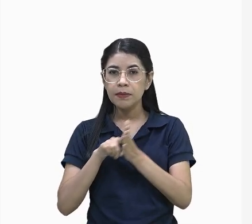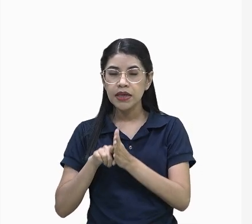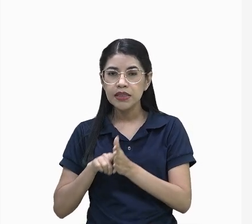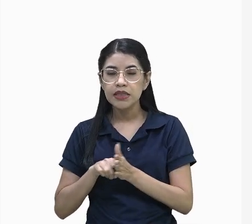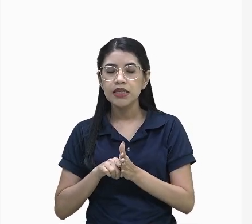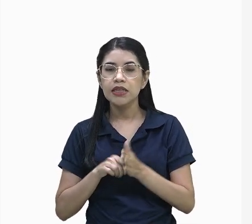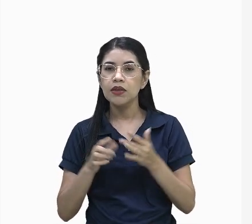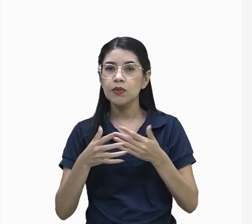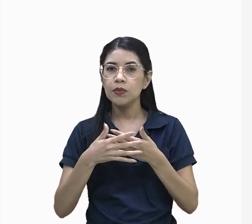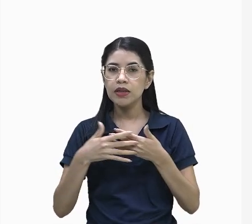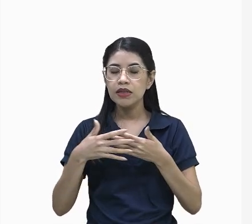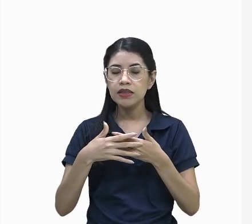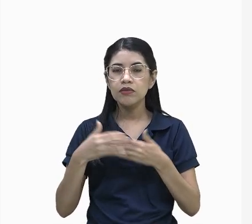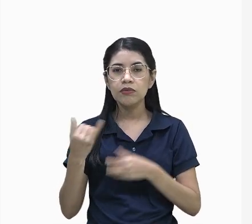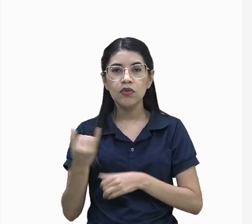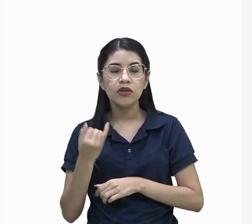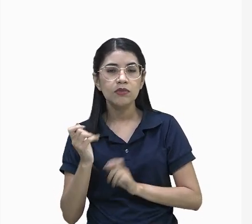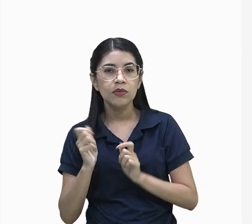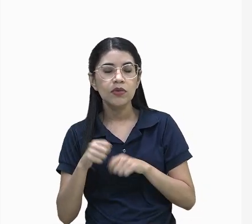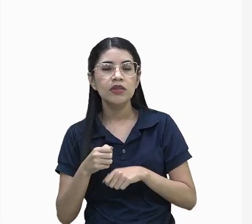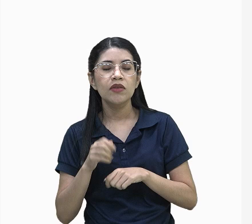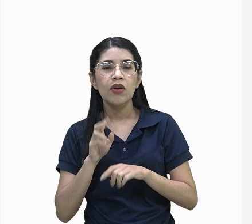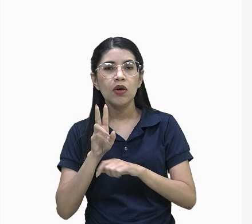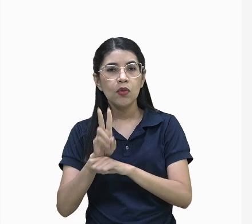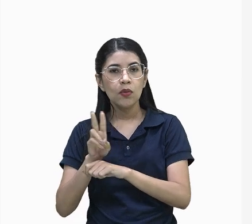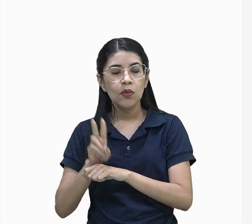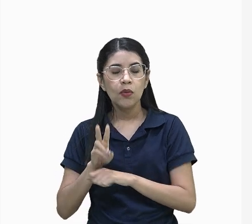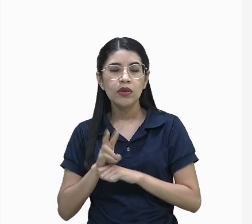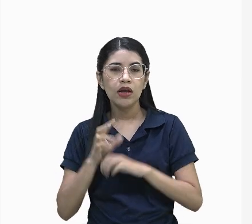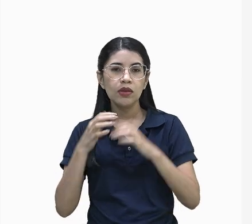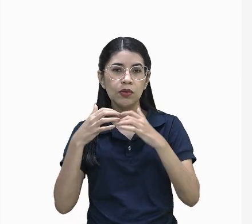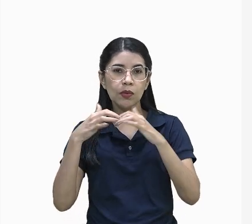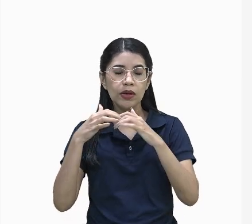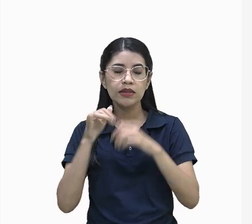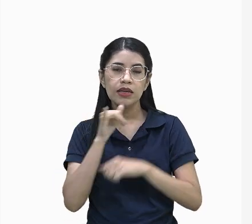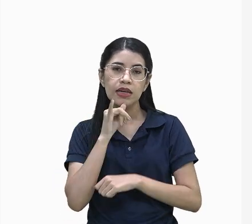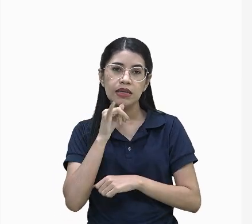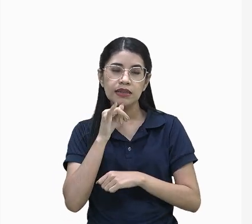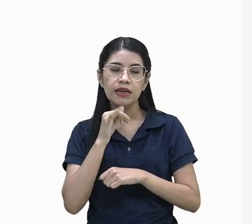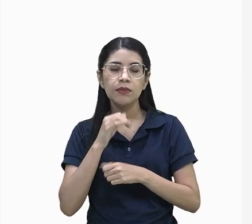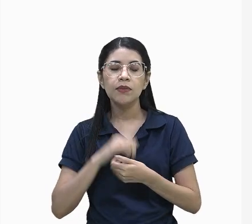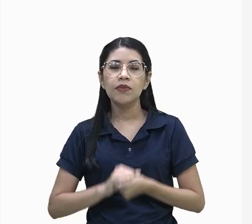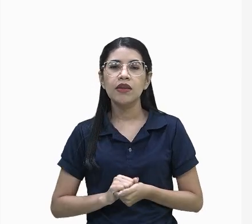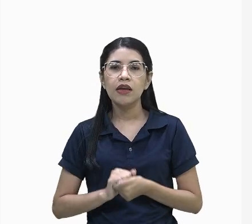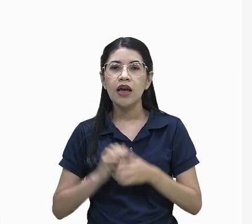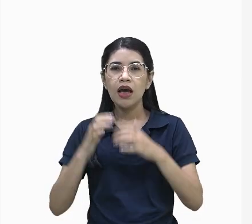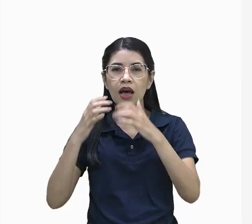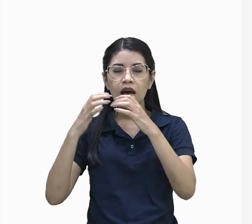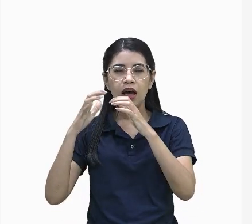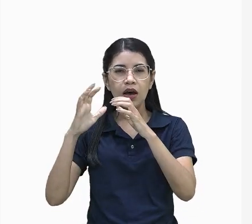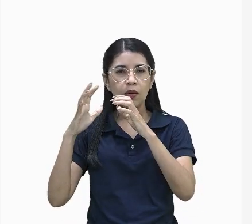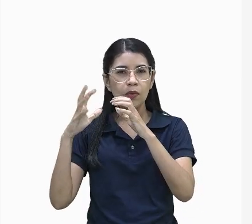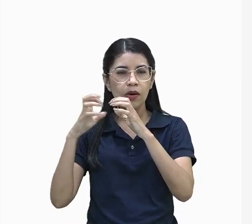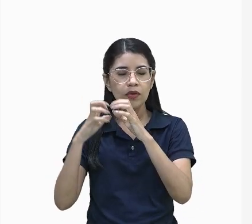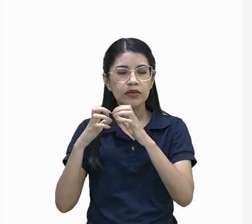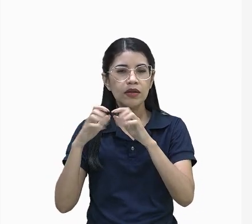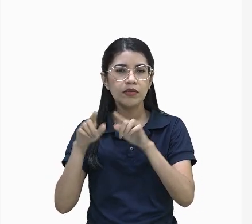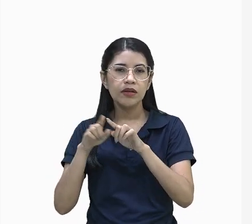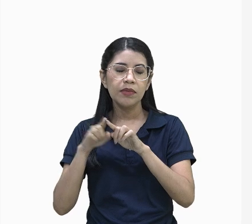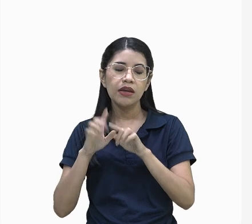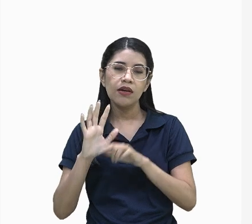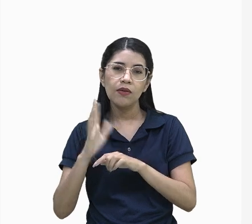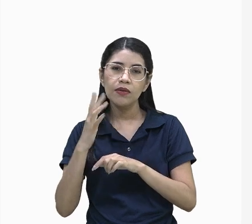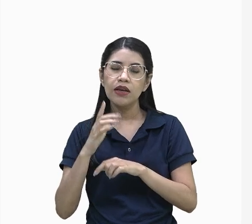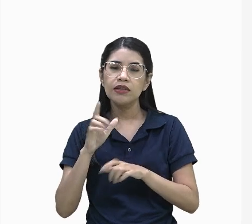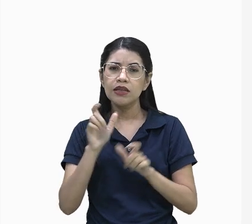é fundamental para compreender e tratar condições como Alzheimer, que geralmente é uma doença que acomete as